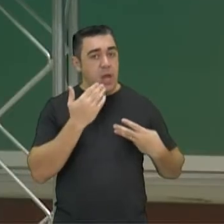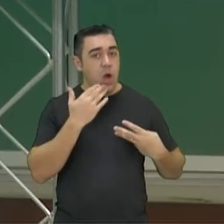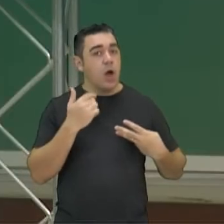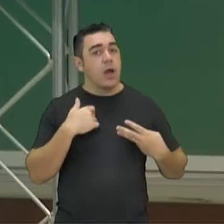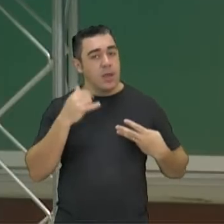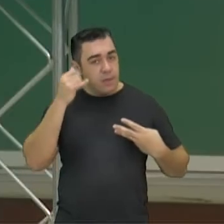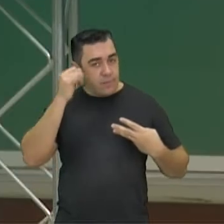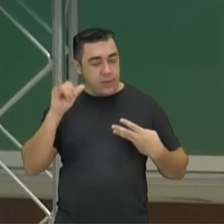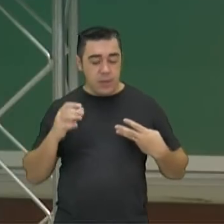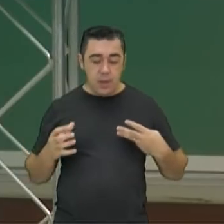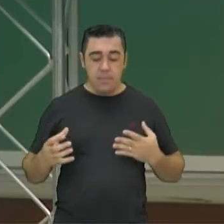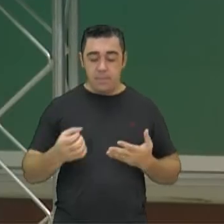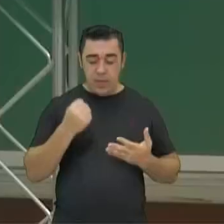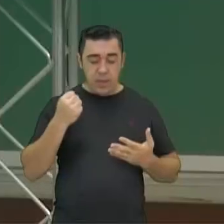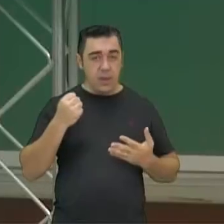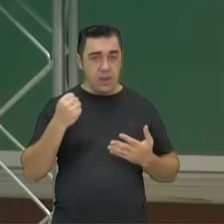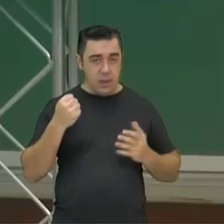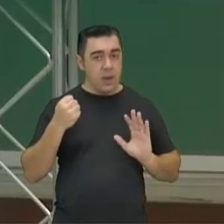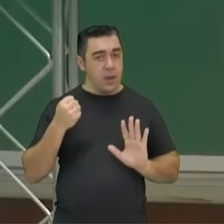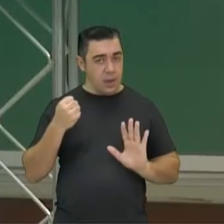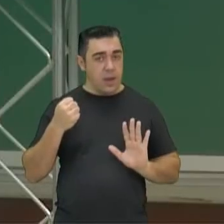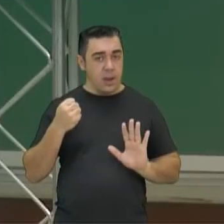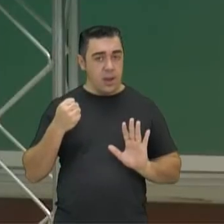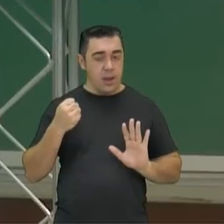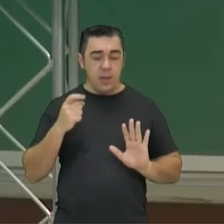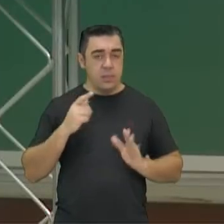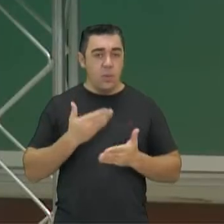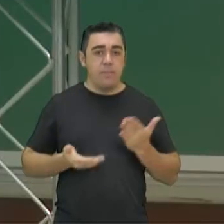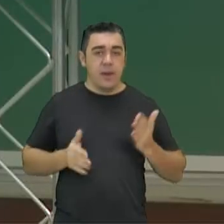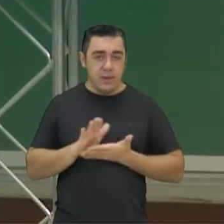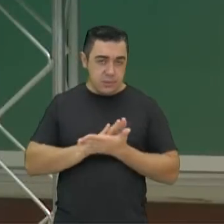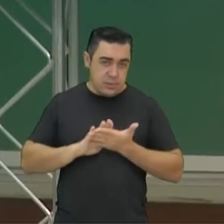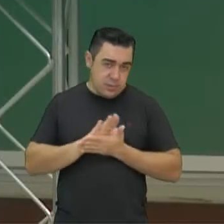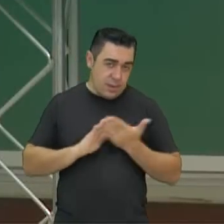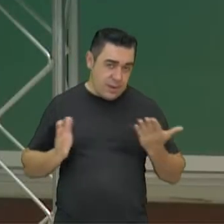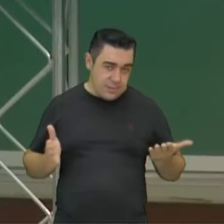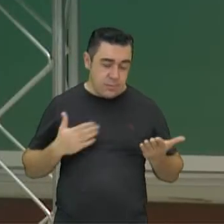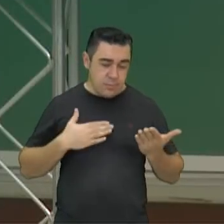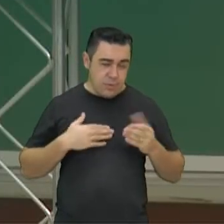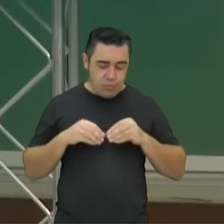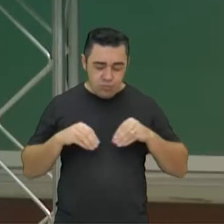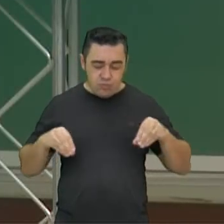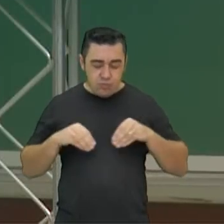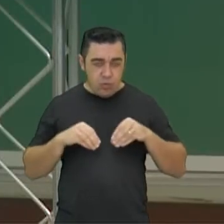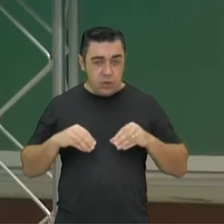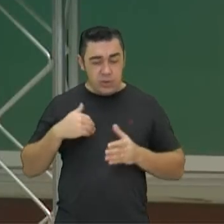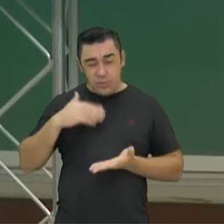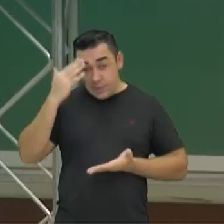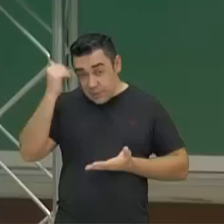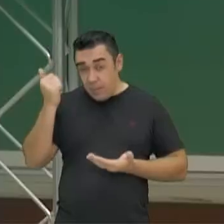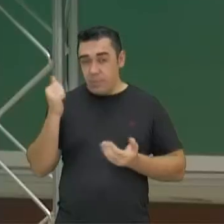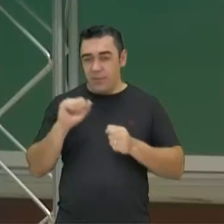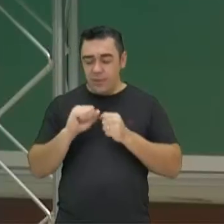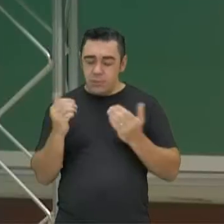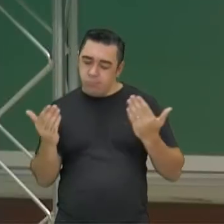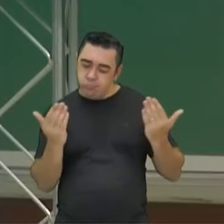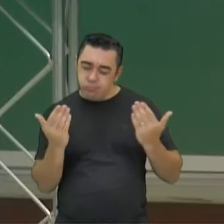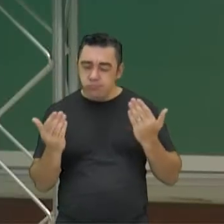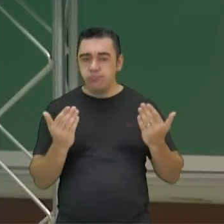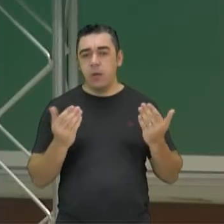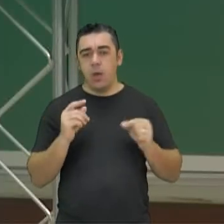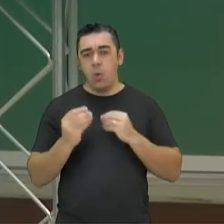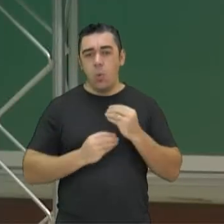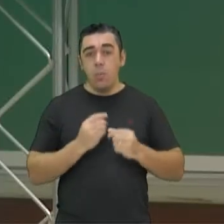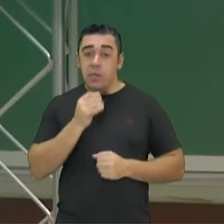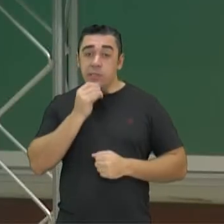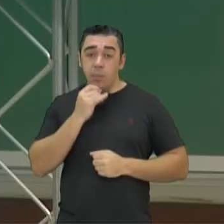matar aquela peça que vale menos e não perder uma peça que vale mais no meu jogo. Então, eu tenho que saber essa comparação, porque às vezes, eu